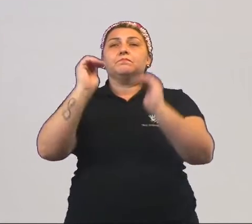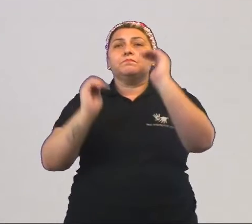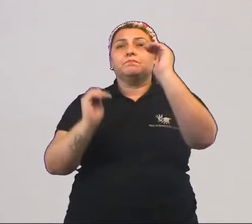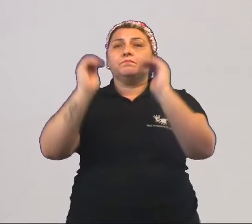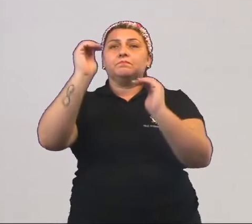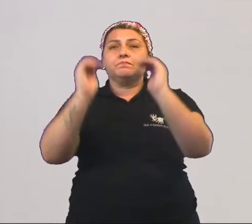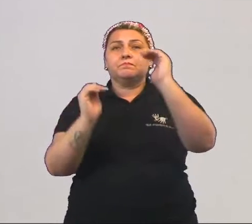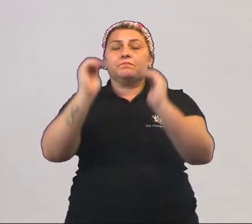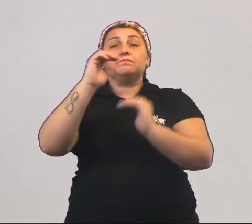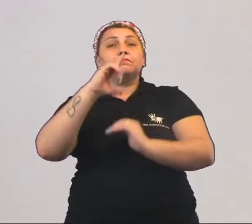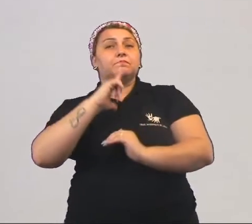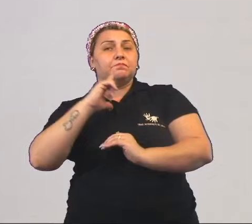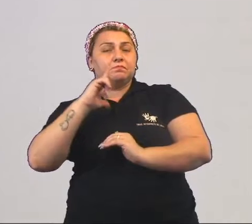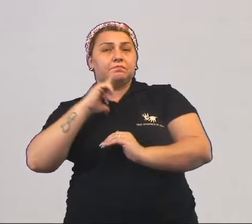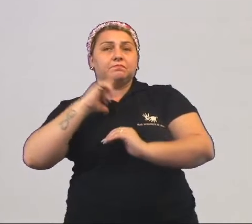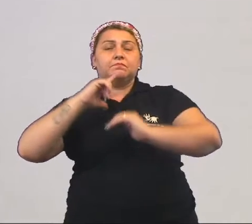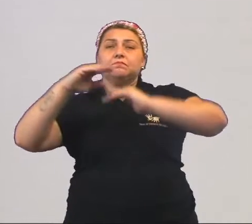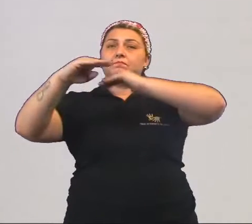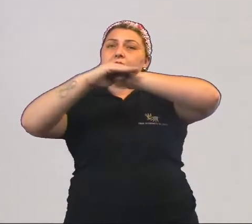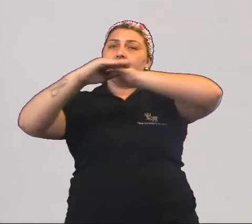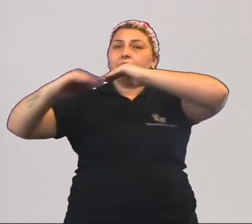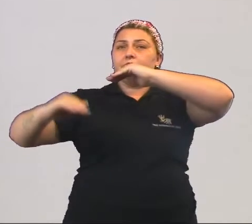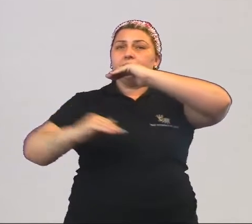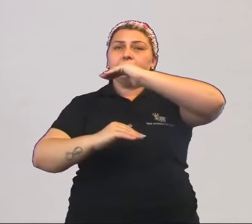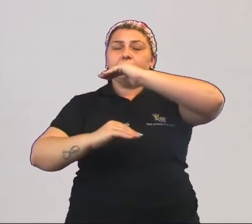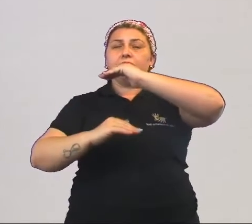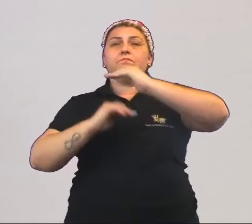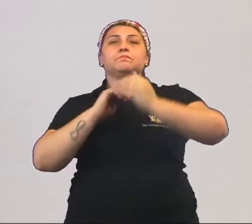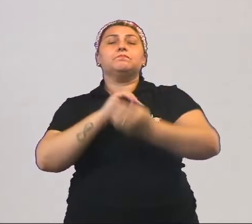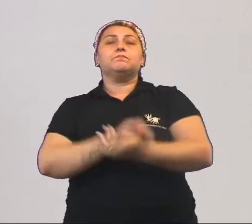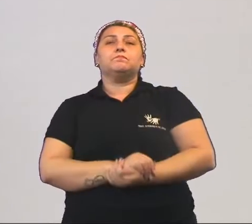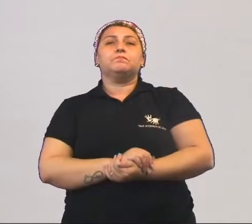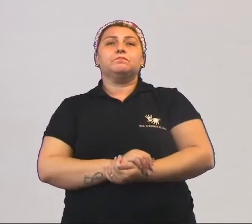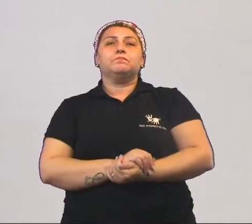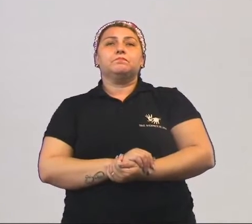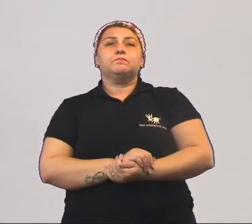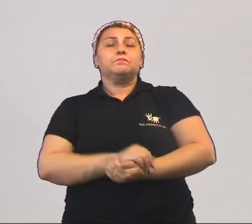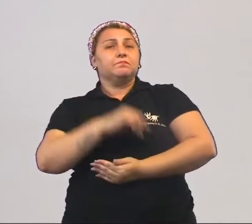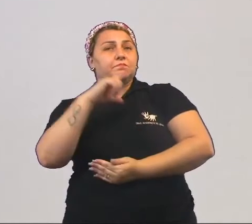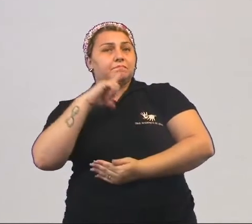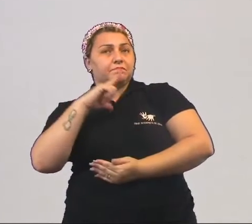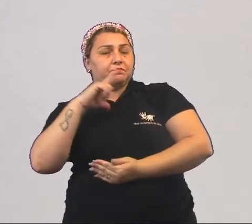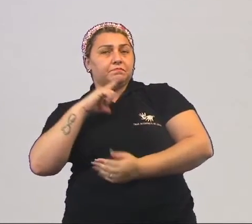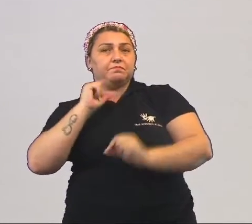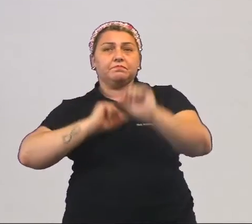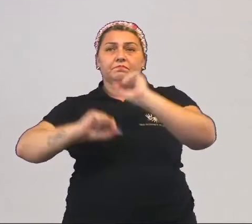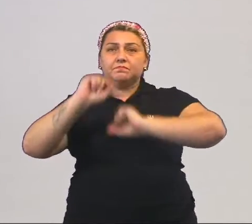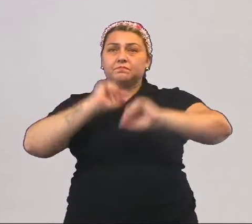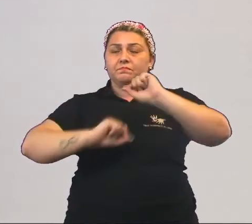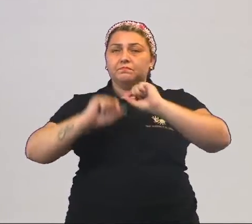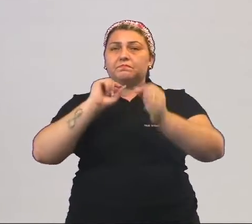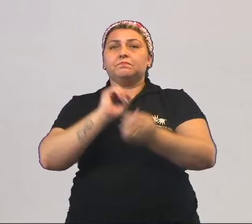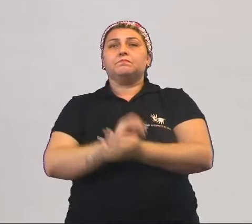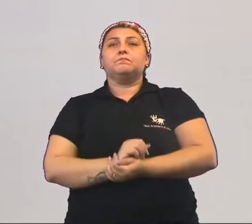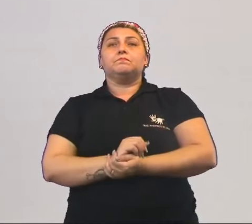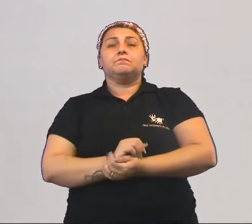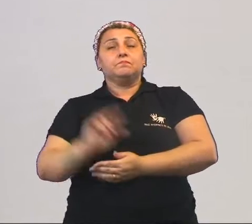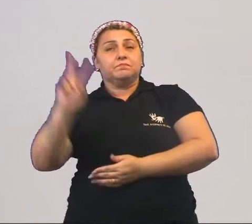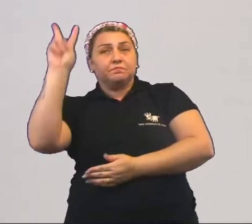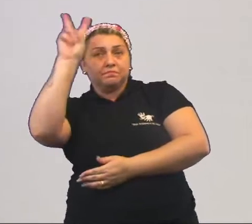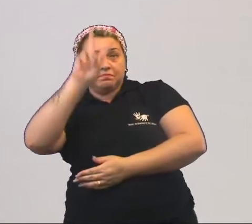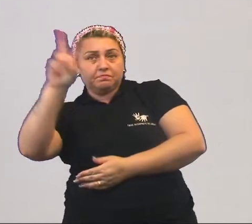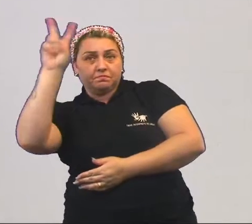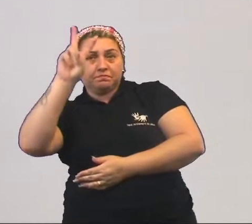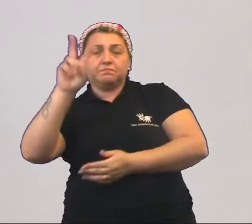equiparados. Há uma desigualdade. Ou seja, existe uma construção